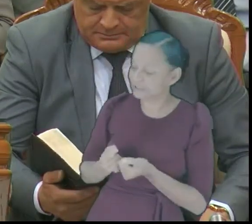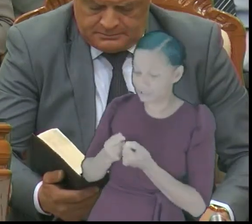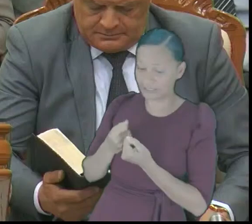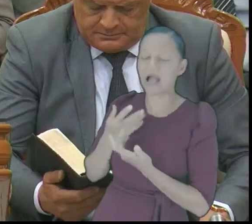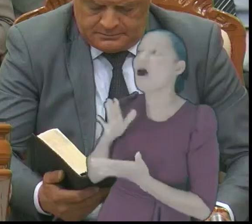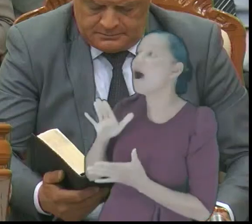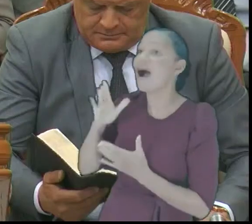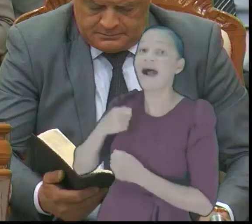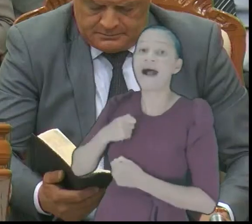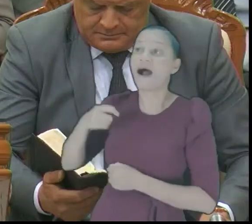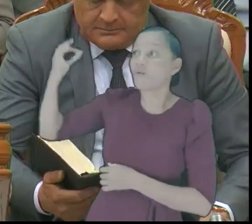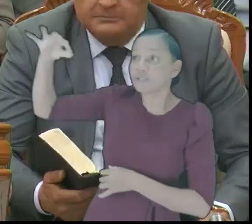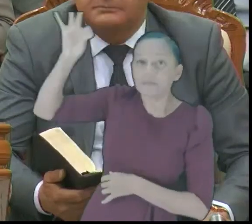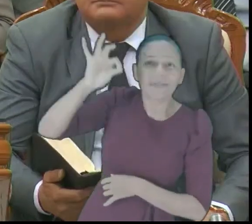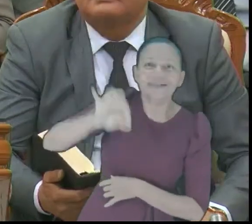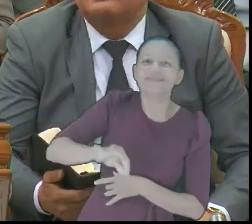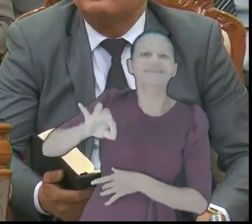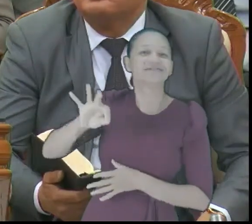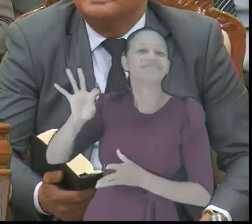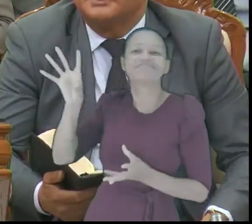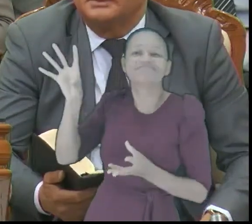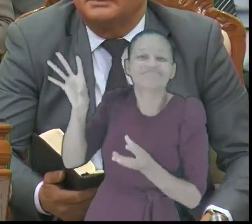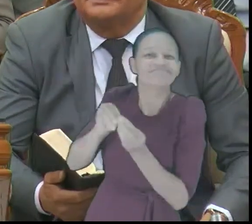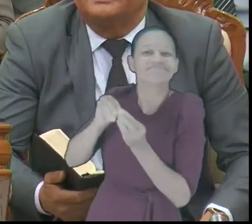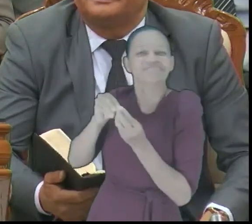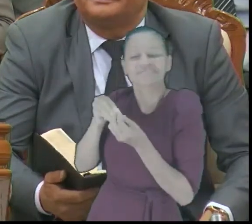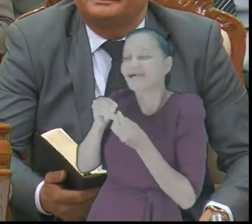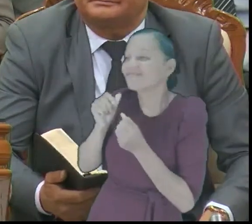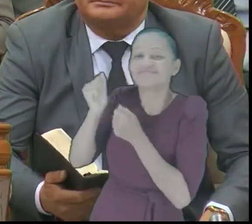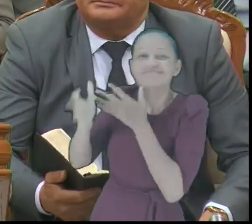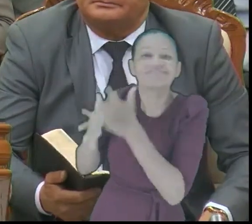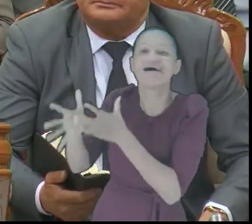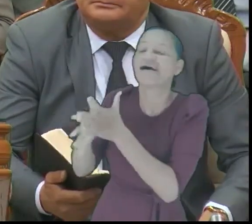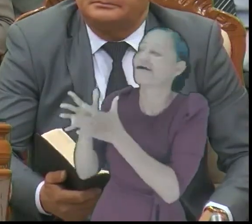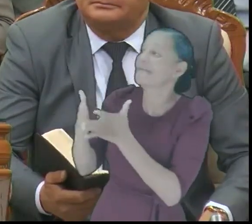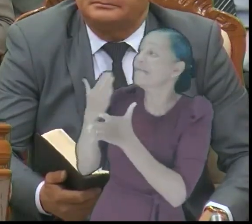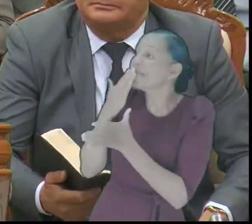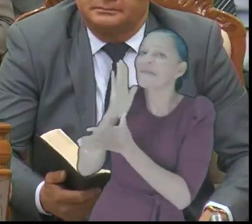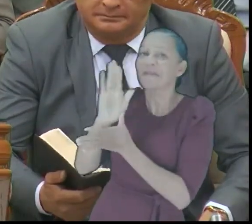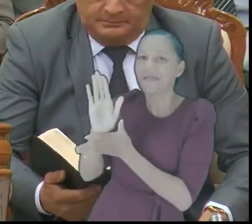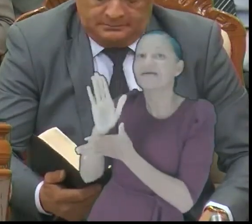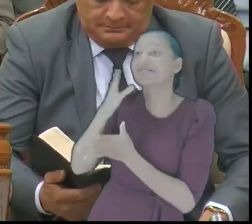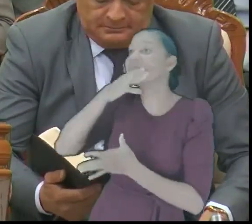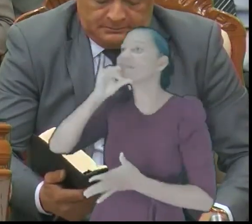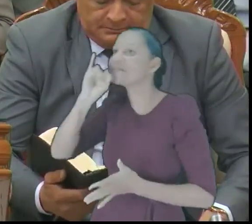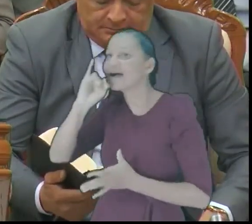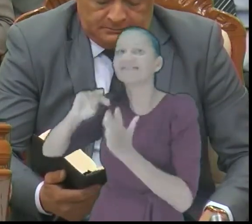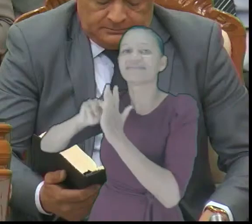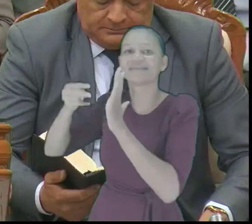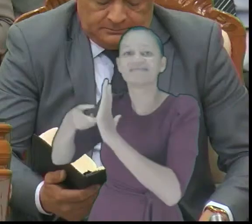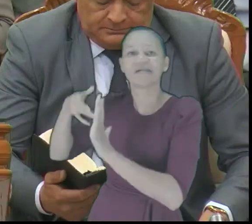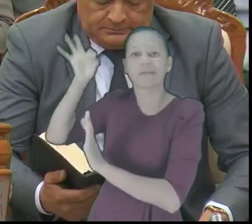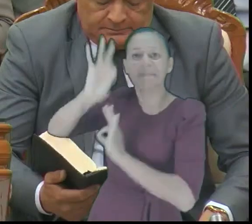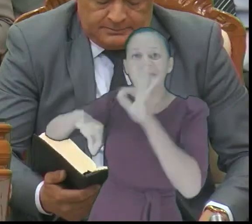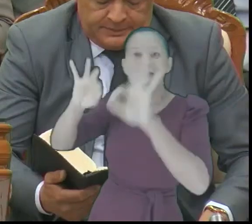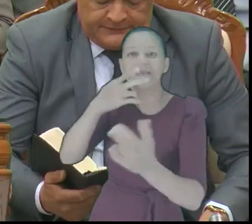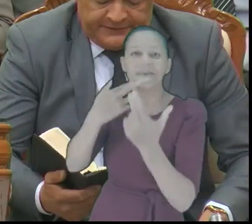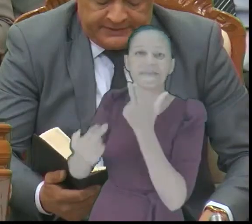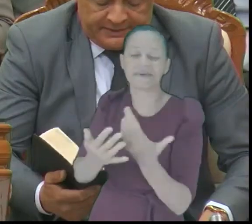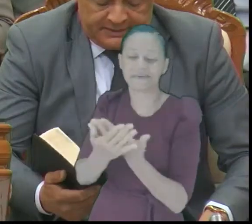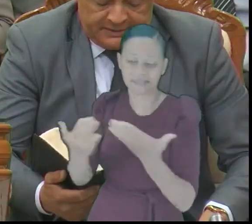a descida do Espírito Santo a promessa do Pai? Porque o Pai já vinha falando pela boca